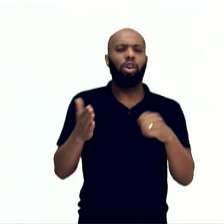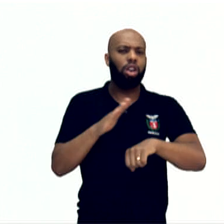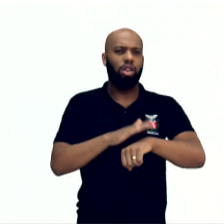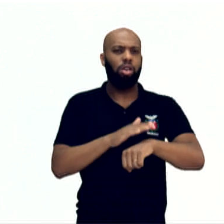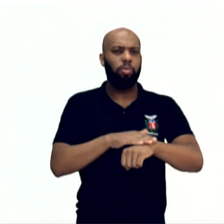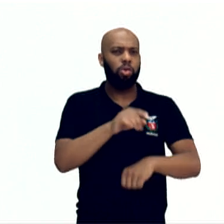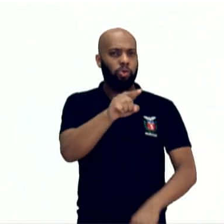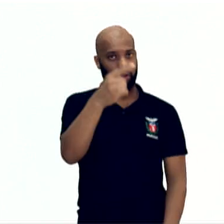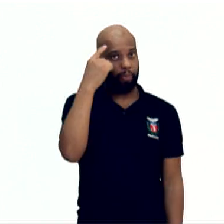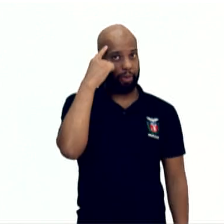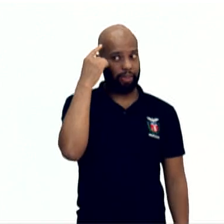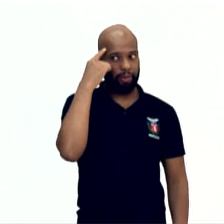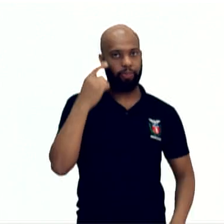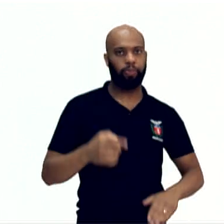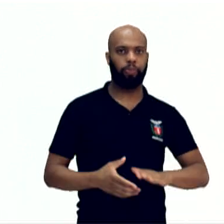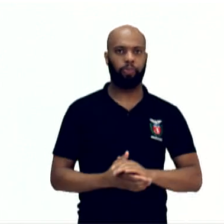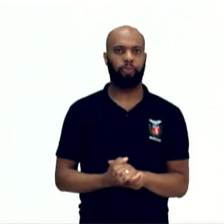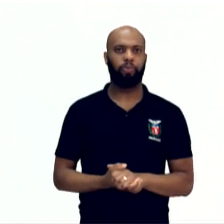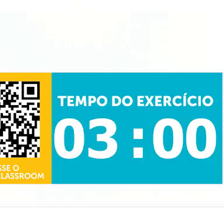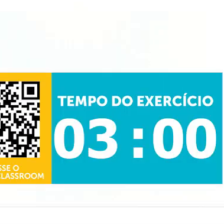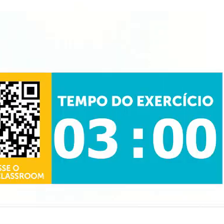tempo para vocês pensarem.